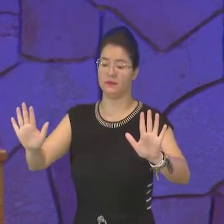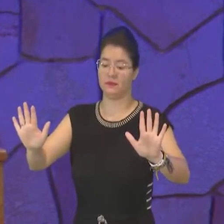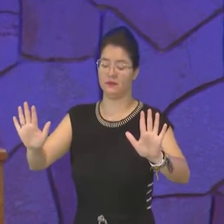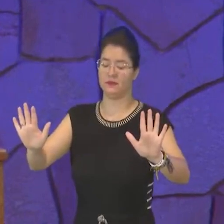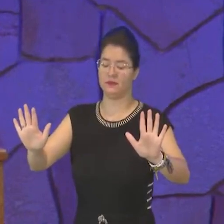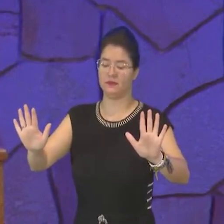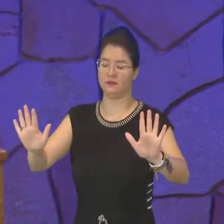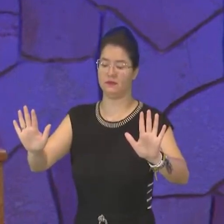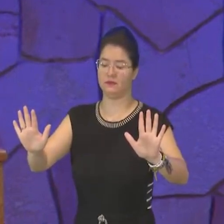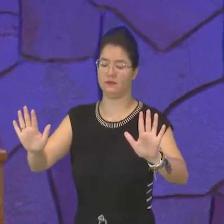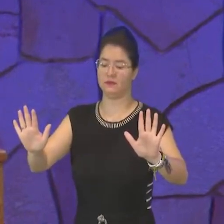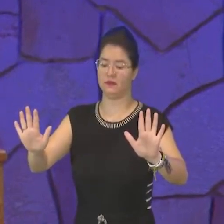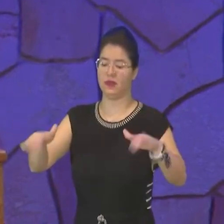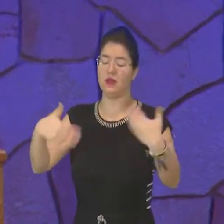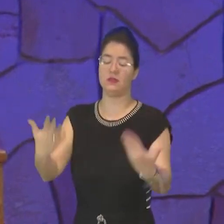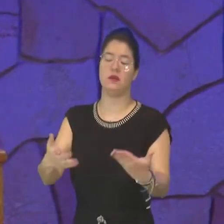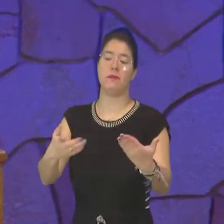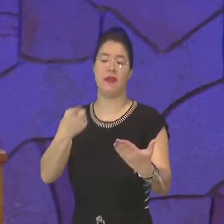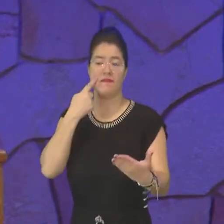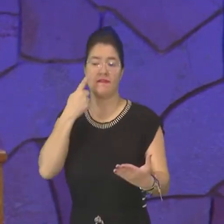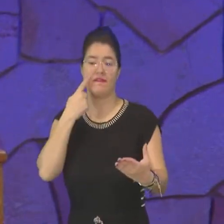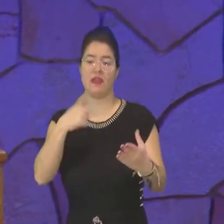jurídico de um país.